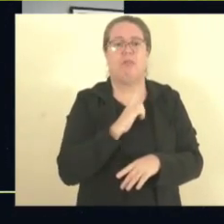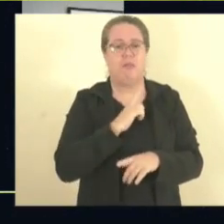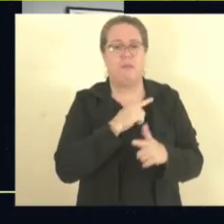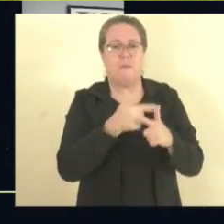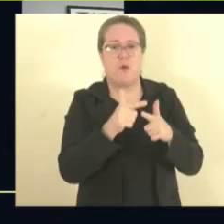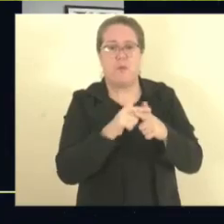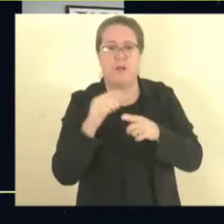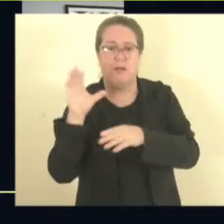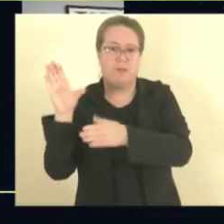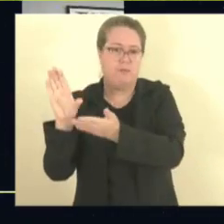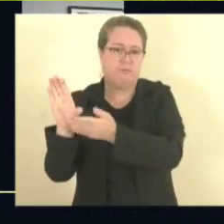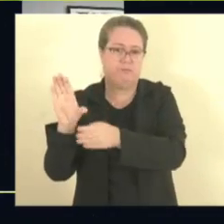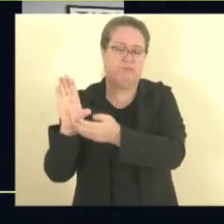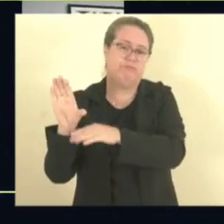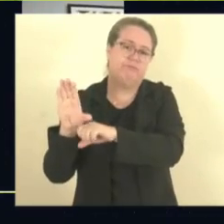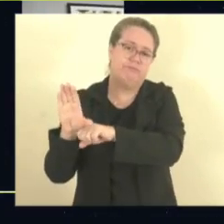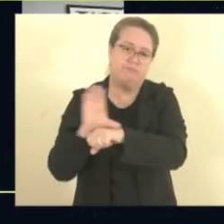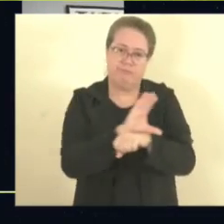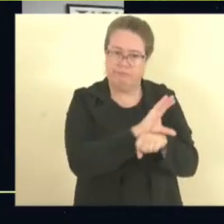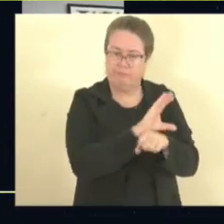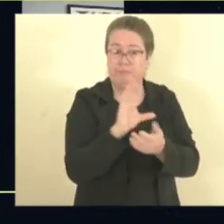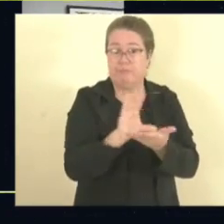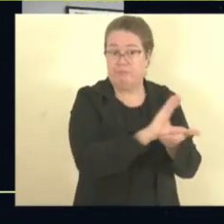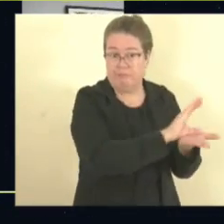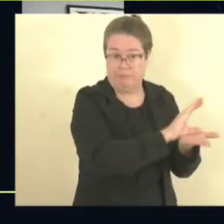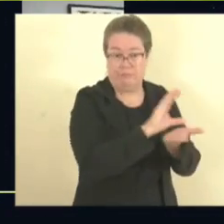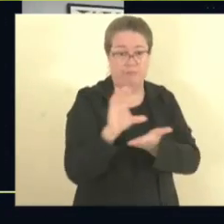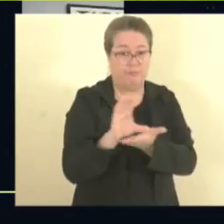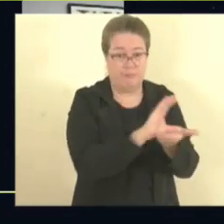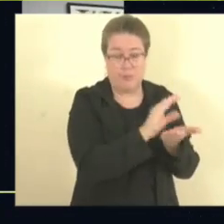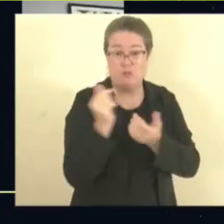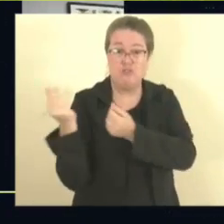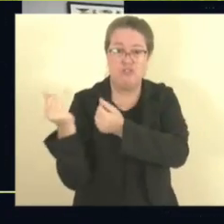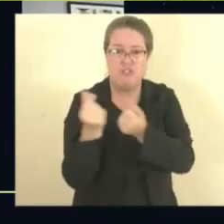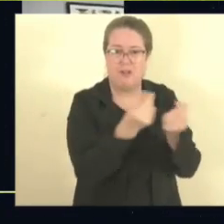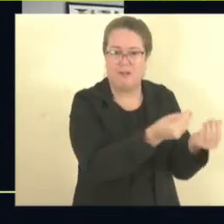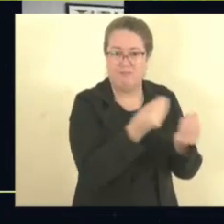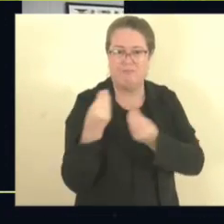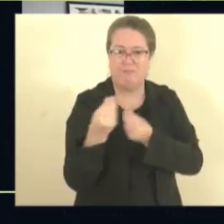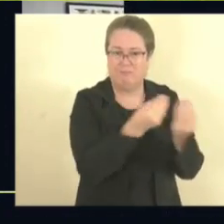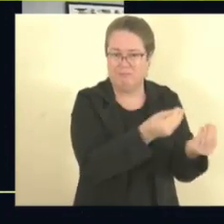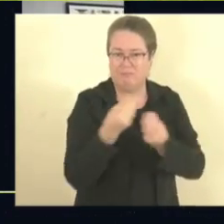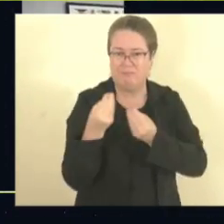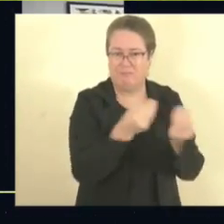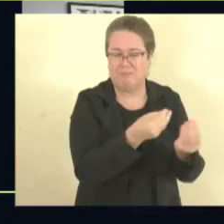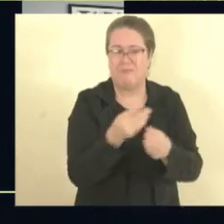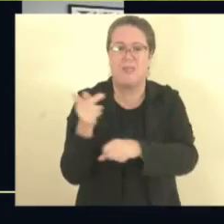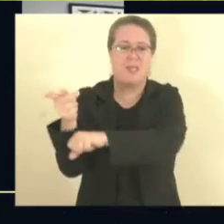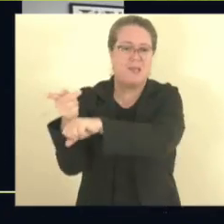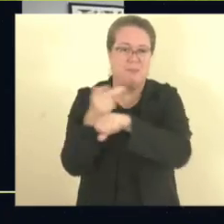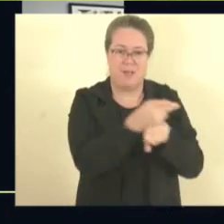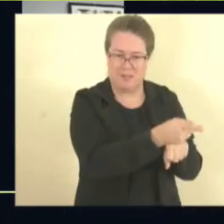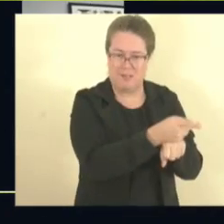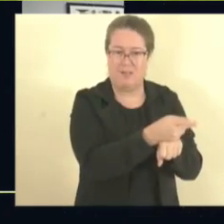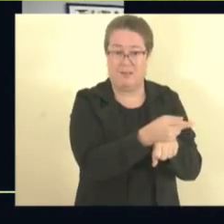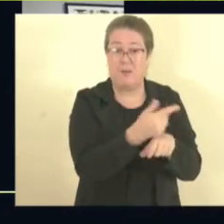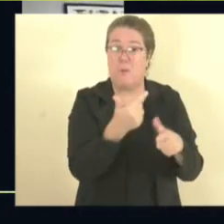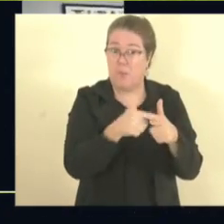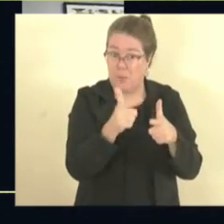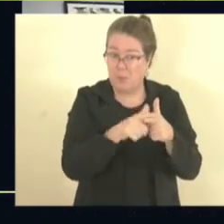desvalorizar. Tem esse detalhe ainda. Enfim, faltam informações para eu votar, sim, urgência, em cima da hora, a favor de um